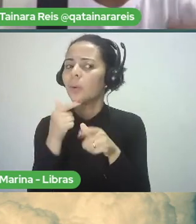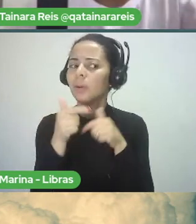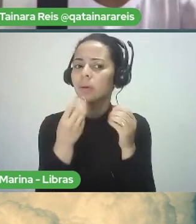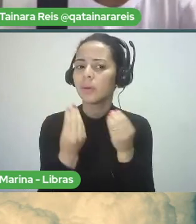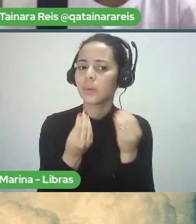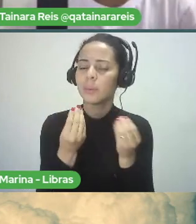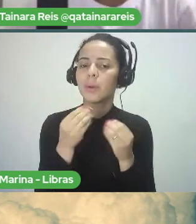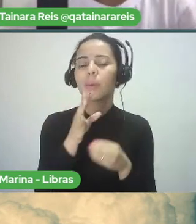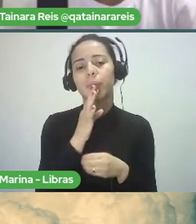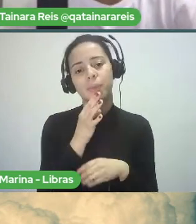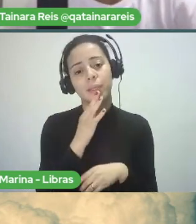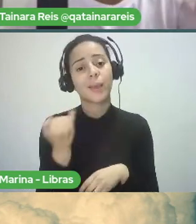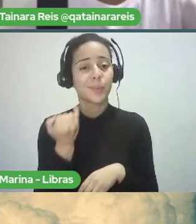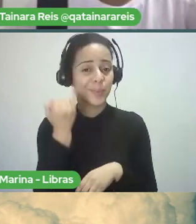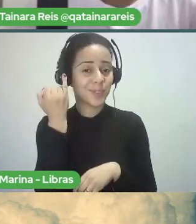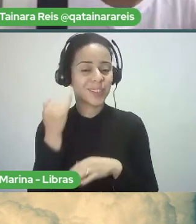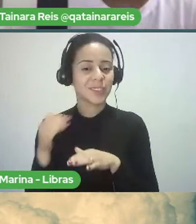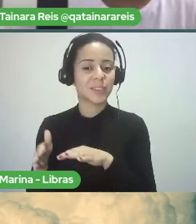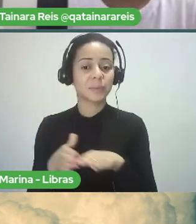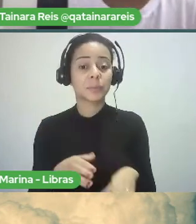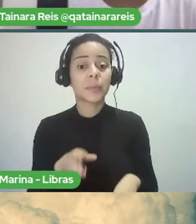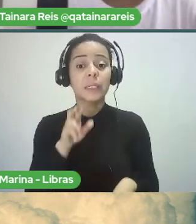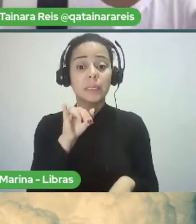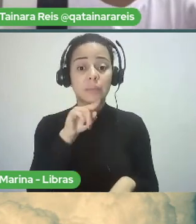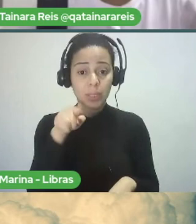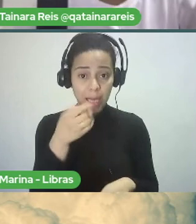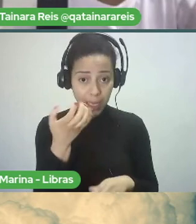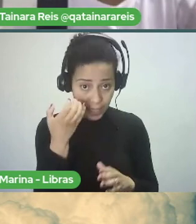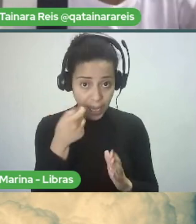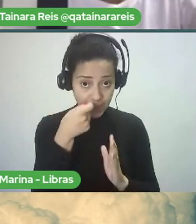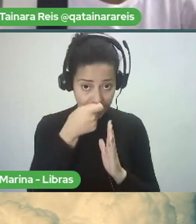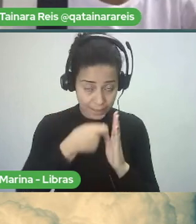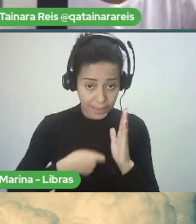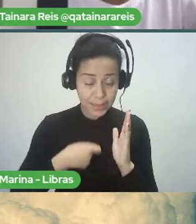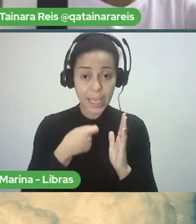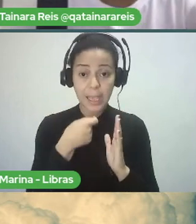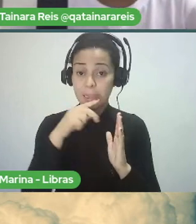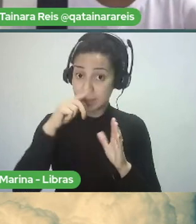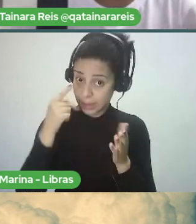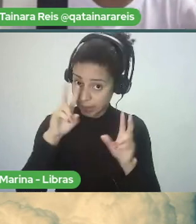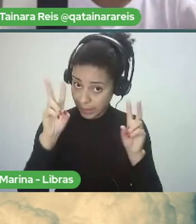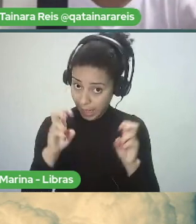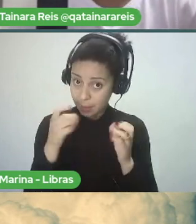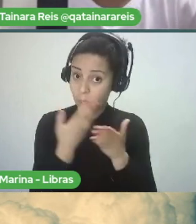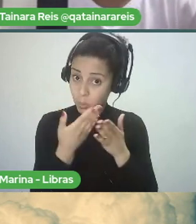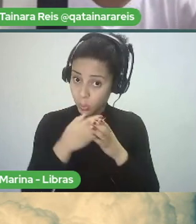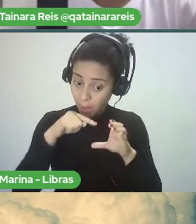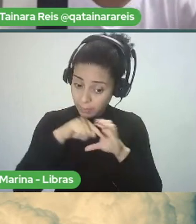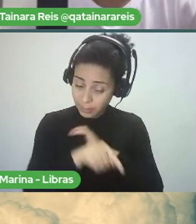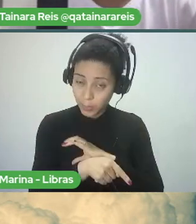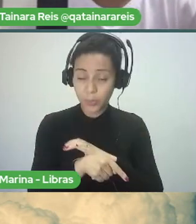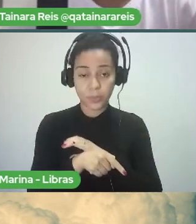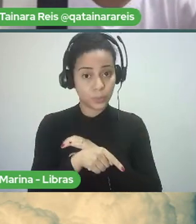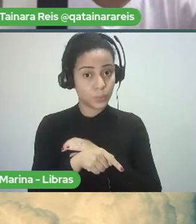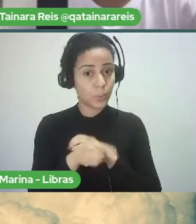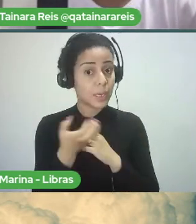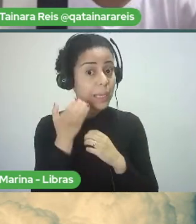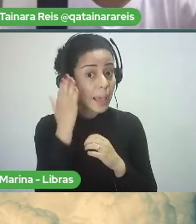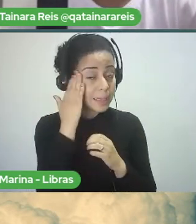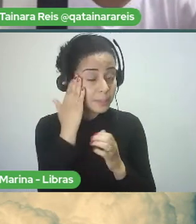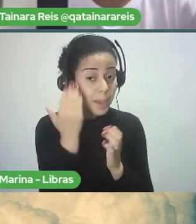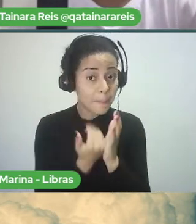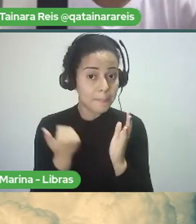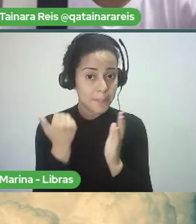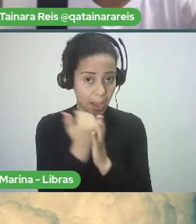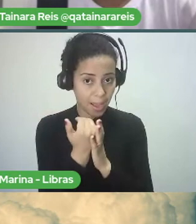minha leitura recomendada, né? Se você quer se aprofundar um pouco mais nesse tema, se você gostou desse tema, ou se você quer dar para alguém ler, mandar